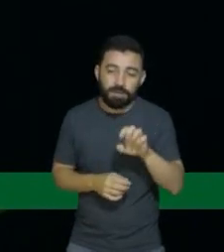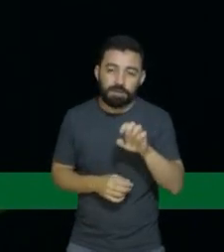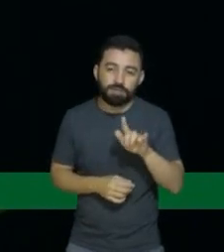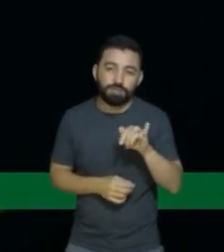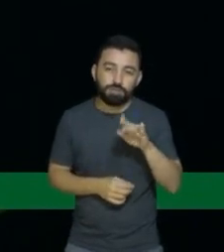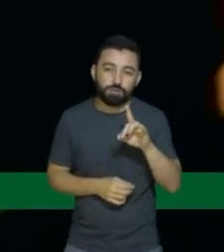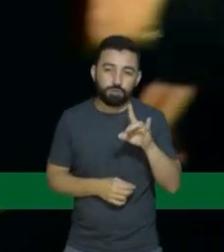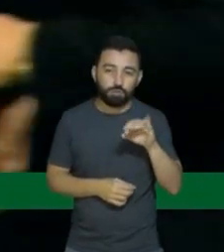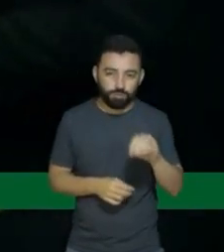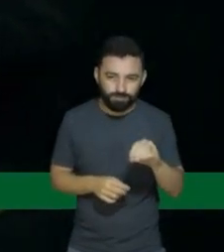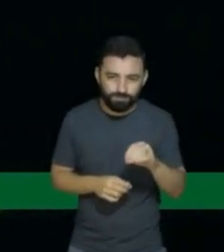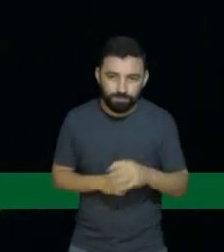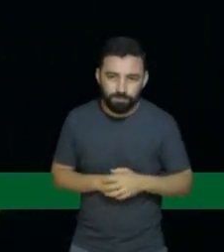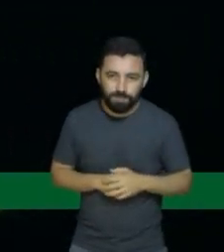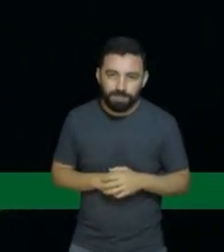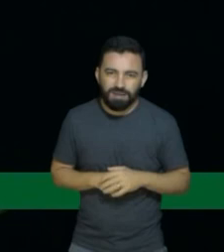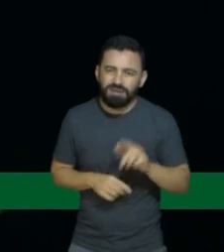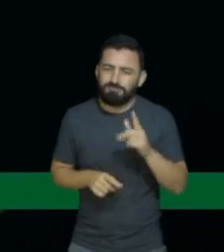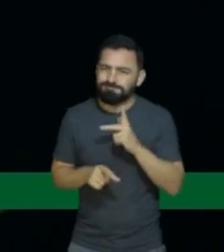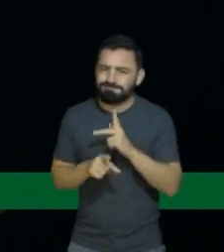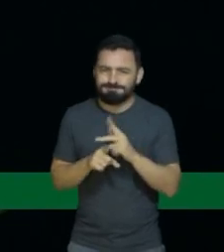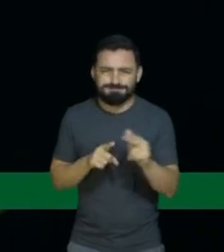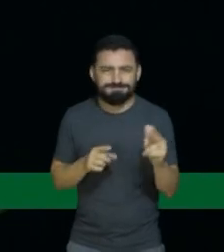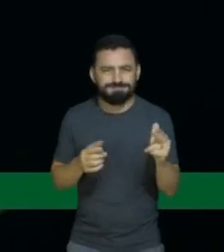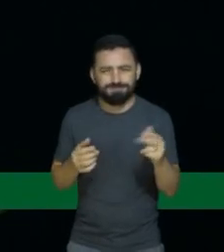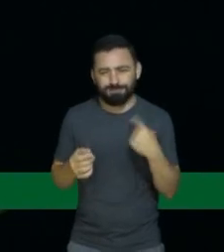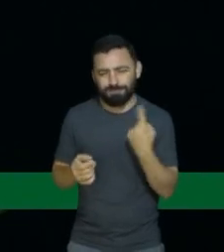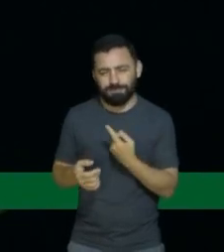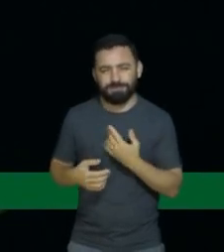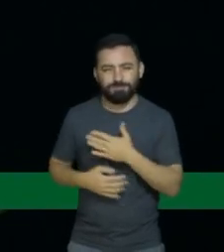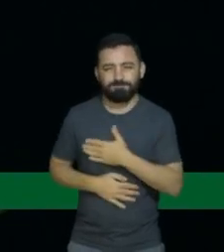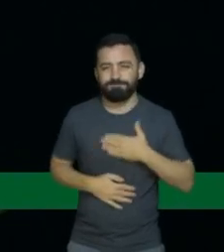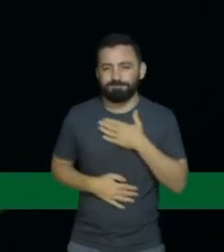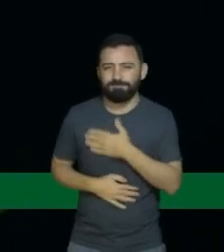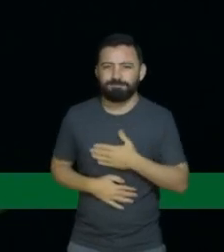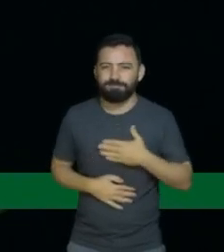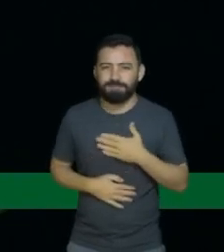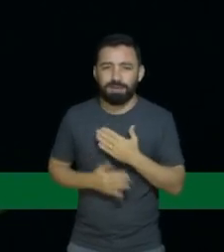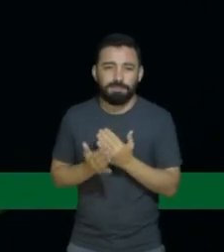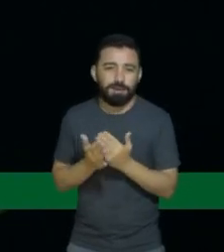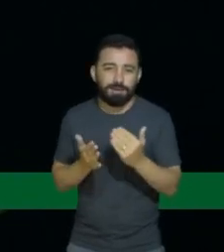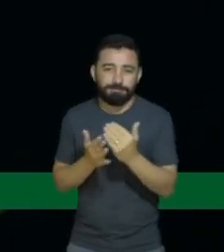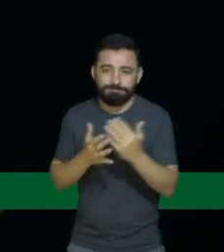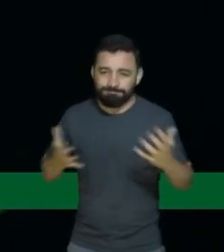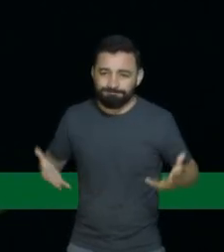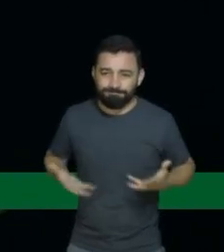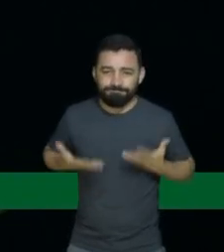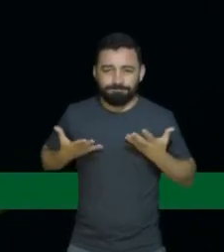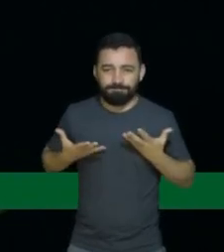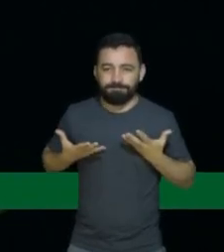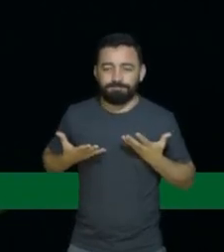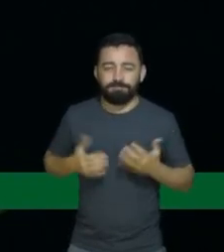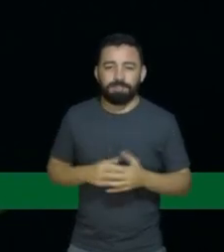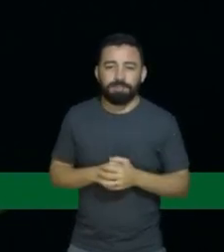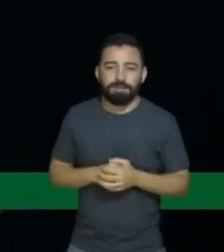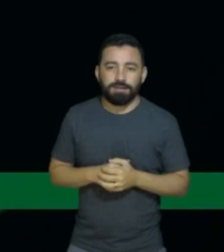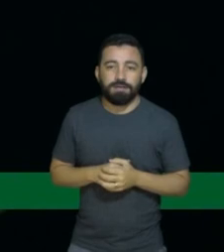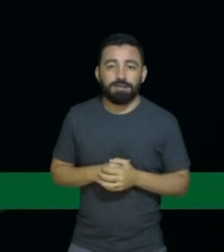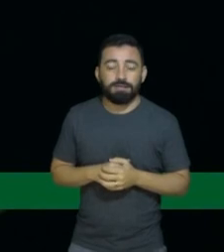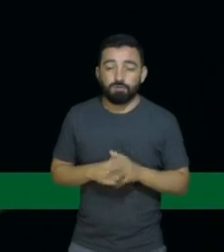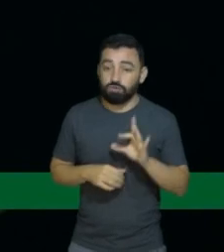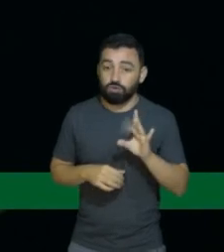becer são conquistas que nos enchem de orgulho satisfação não só